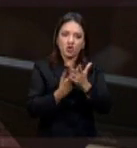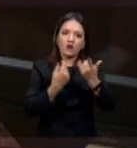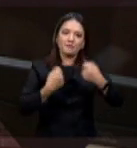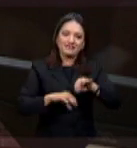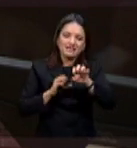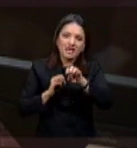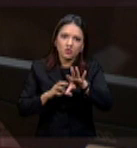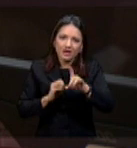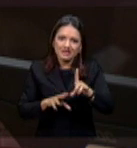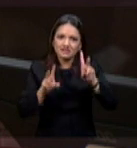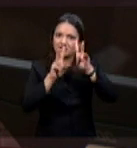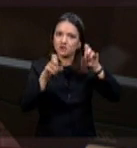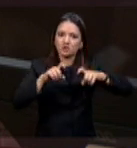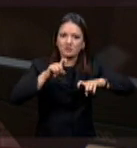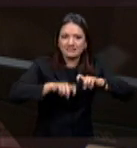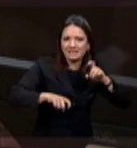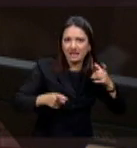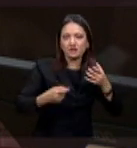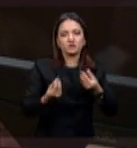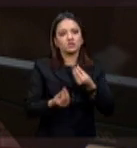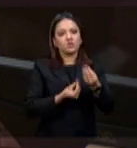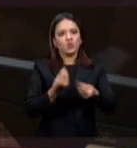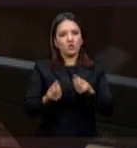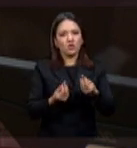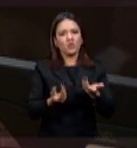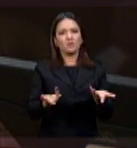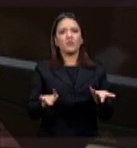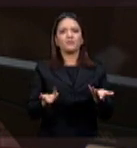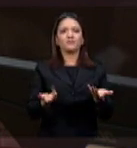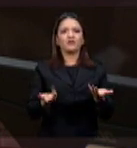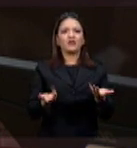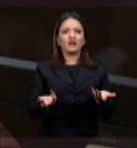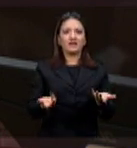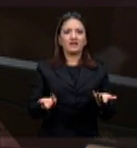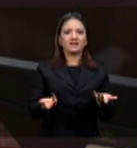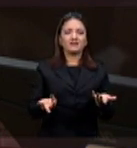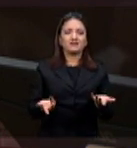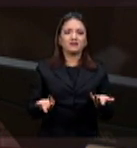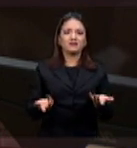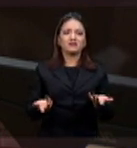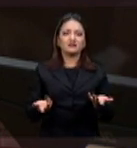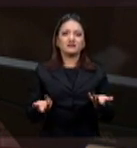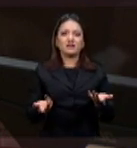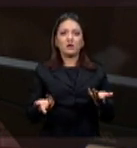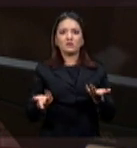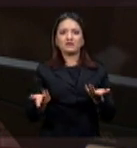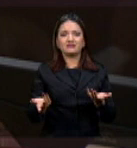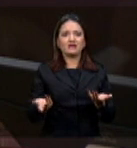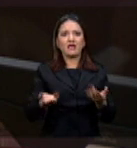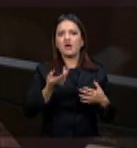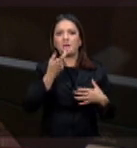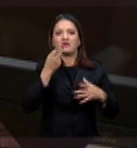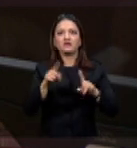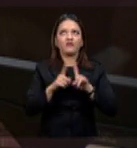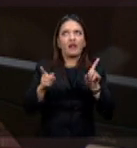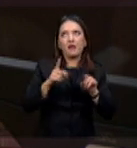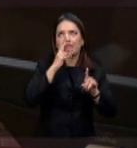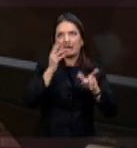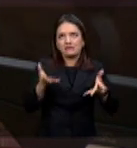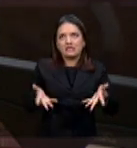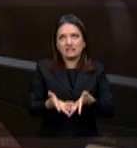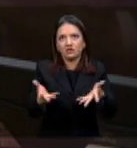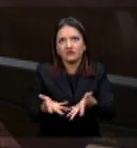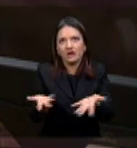que criou-se uma ideia completamente errada e injusta de que educação sexual nas escolas é uma iniciação precoce